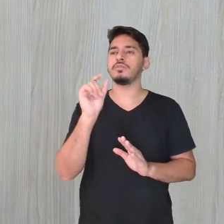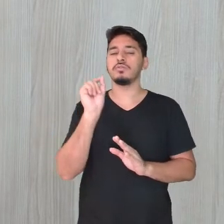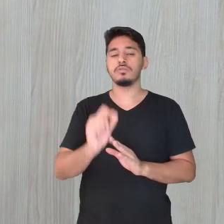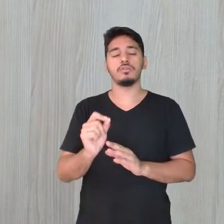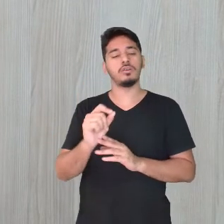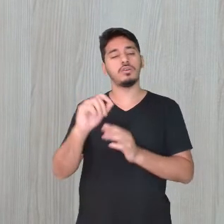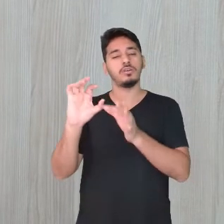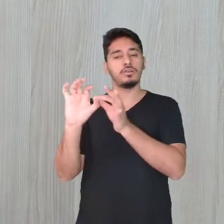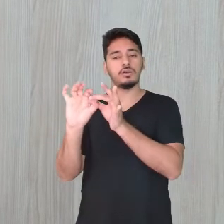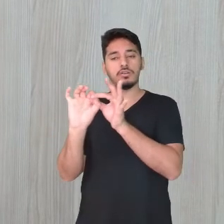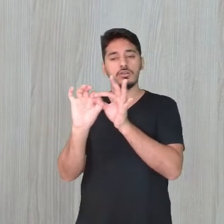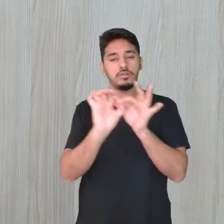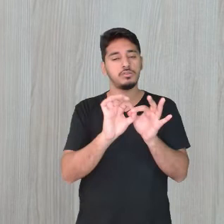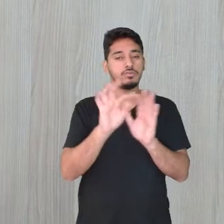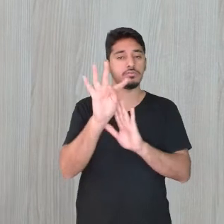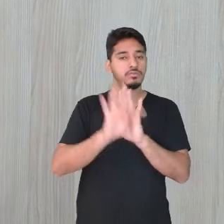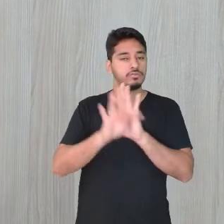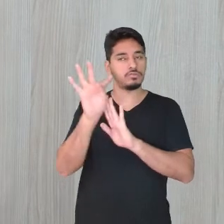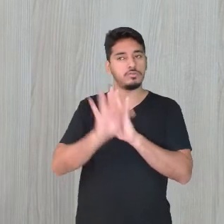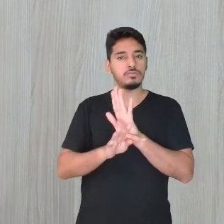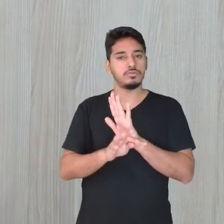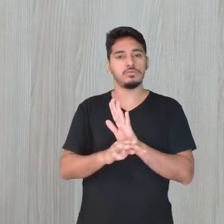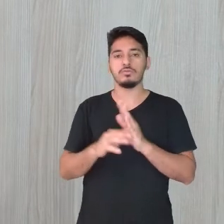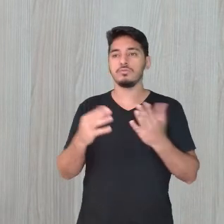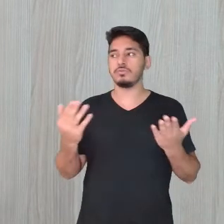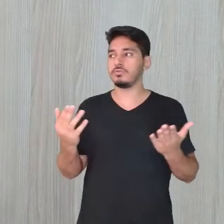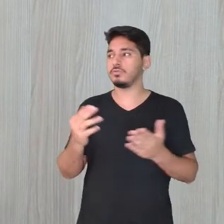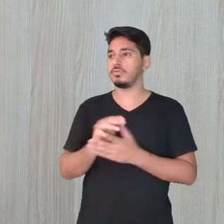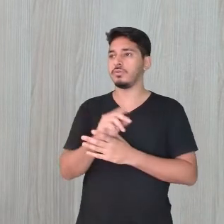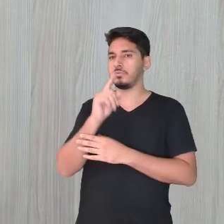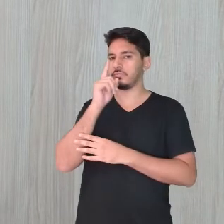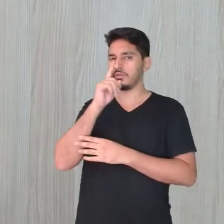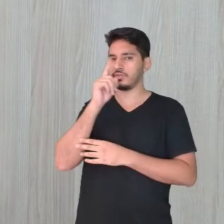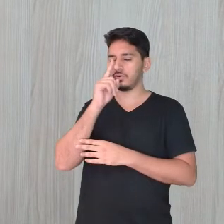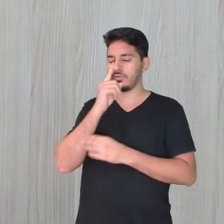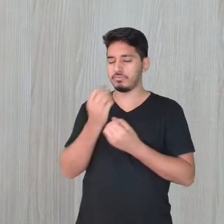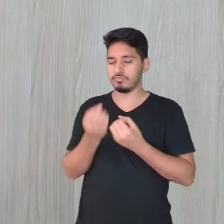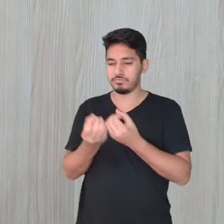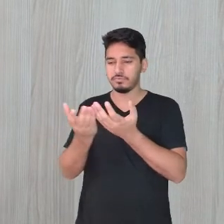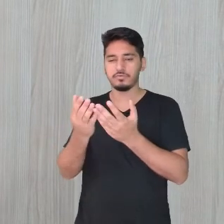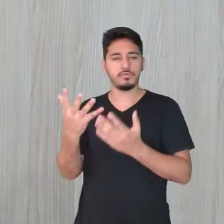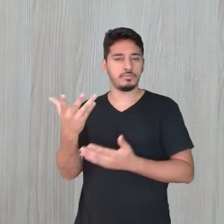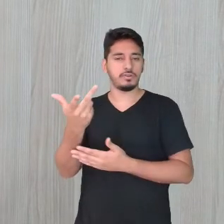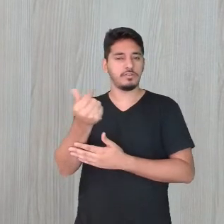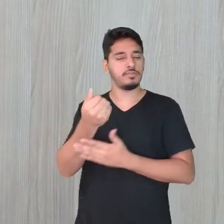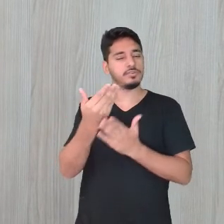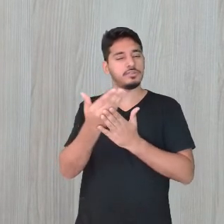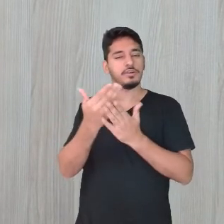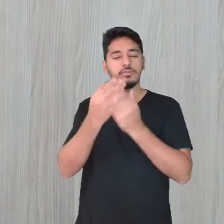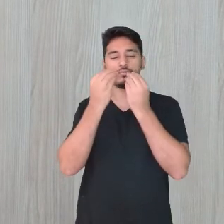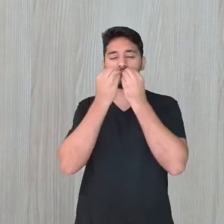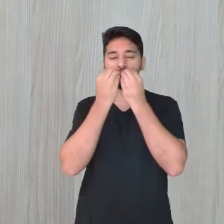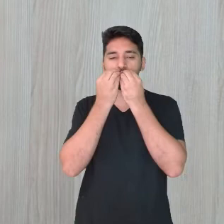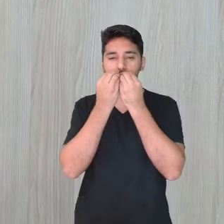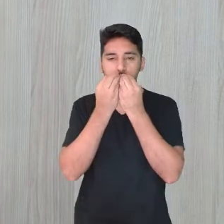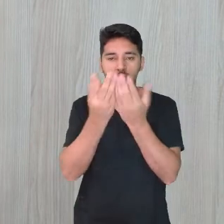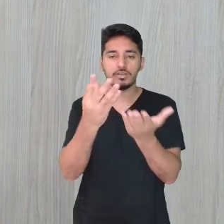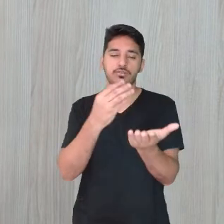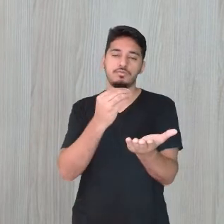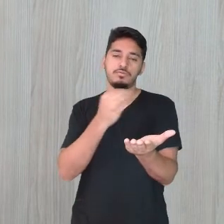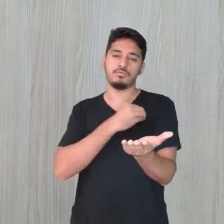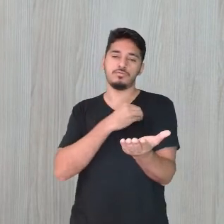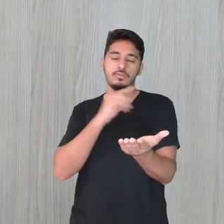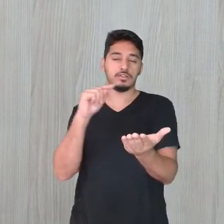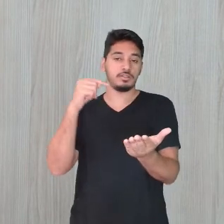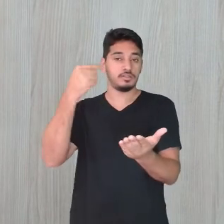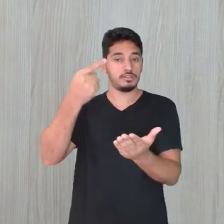coesão textual, tá? Então, biscoitos para a Viviane, porque foi maravilhosa a sua aula. Um beijão no coração de vocês e